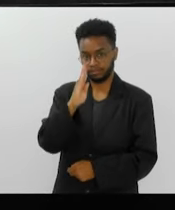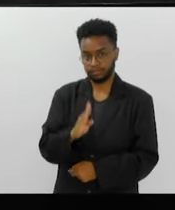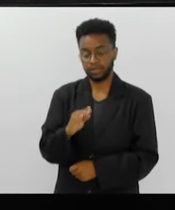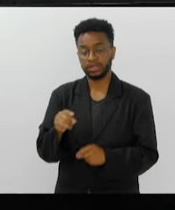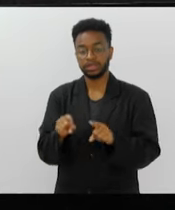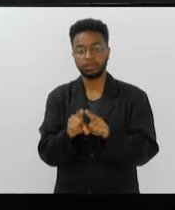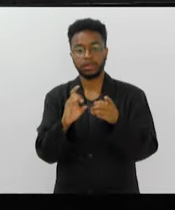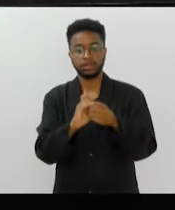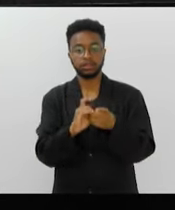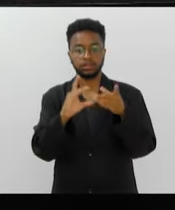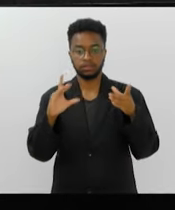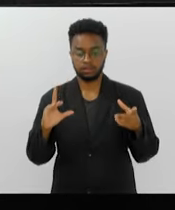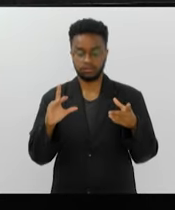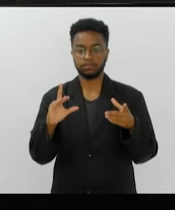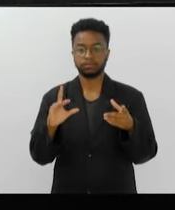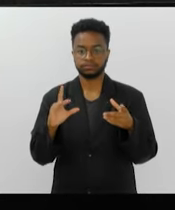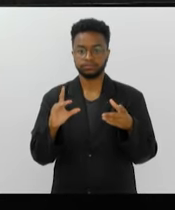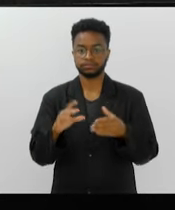da